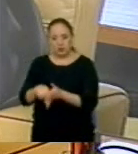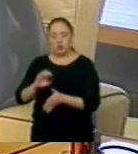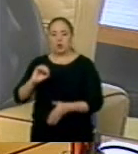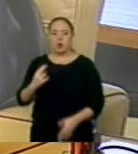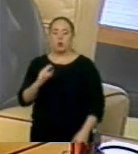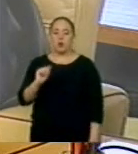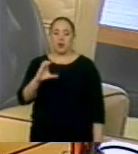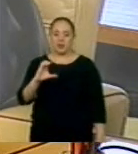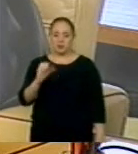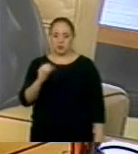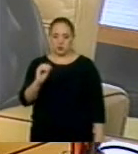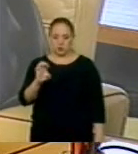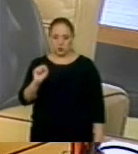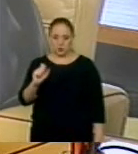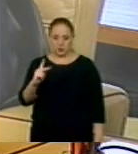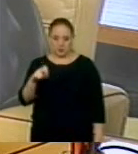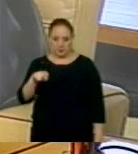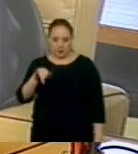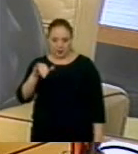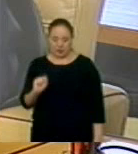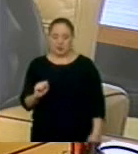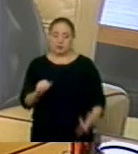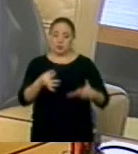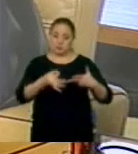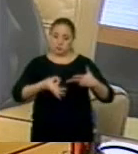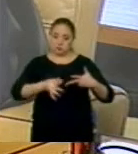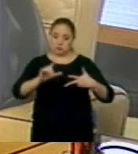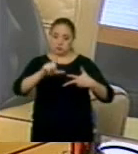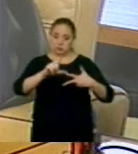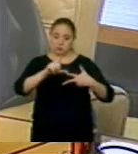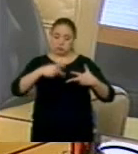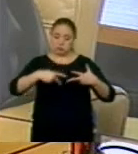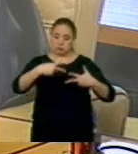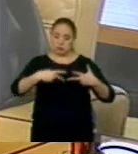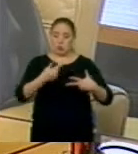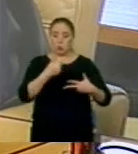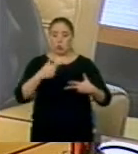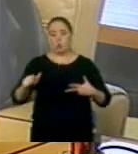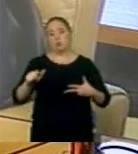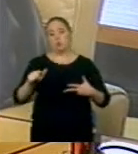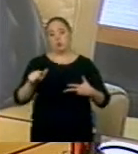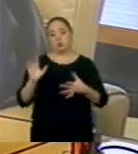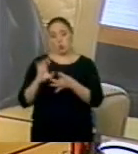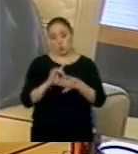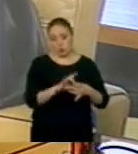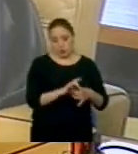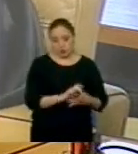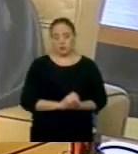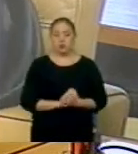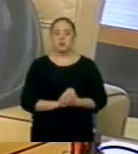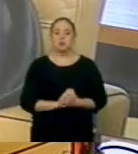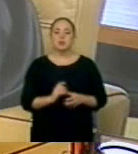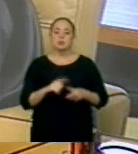em curso, a interação entre o judiciário e o legislativo ganha outros contornos. Dois